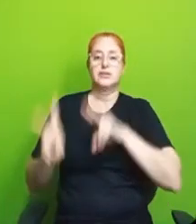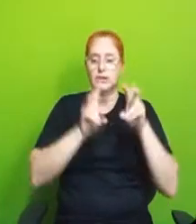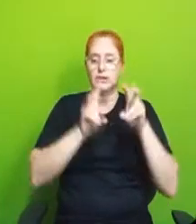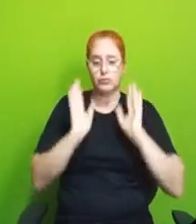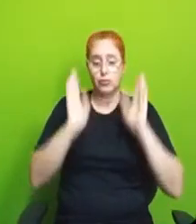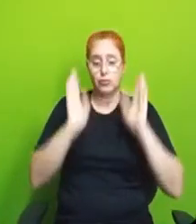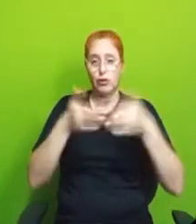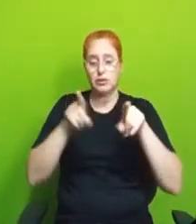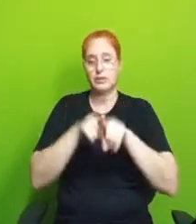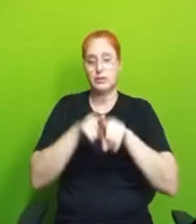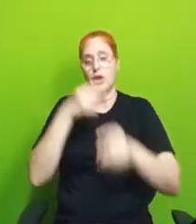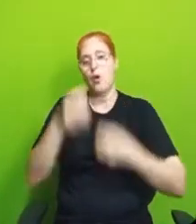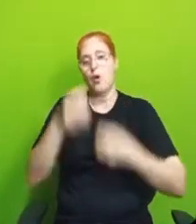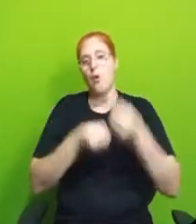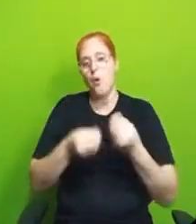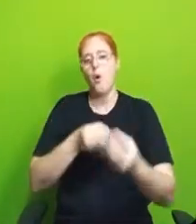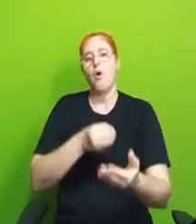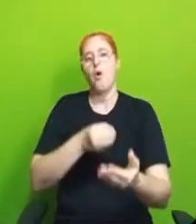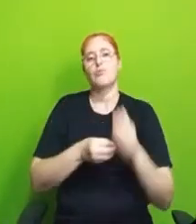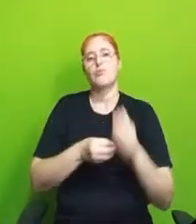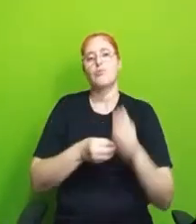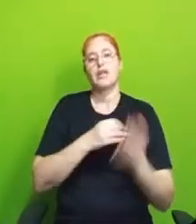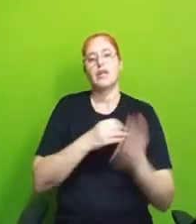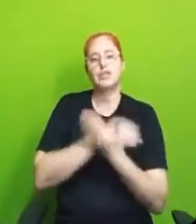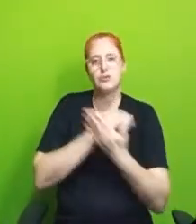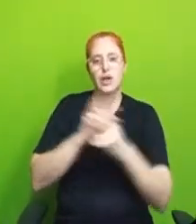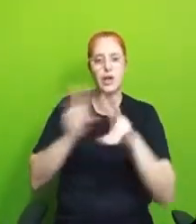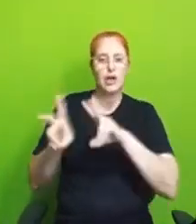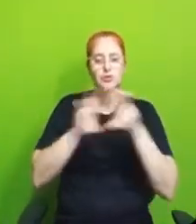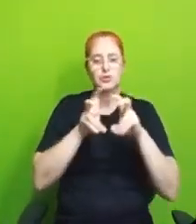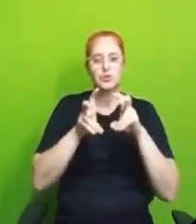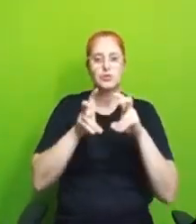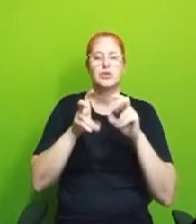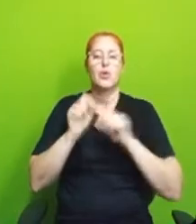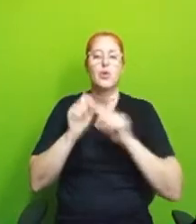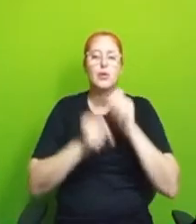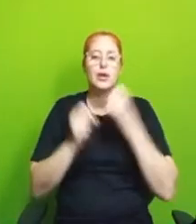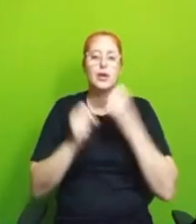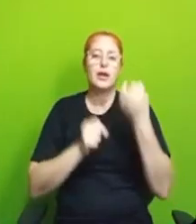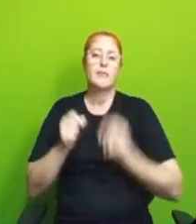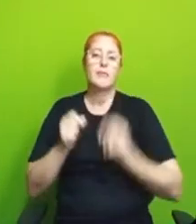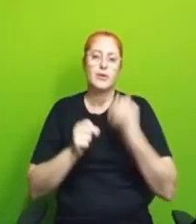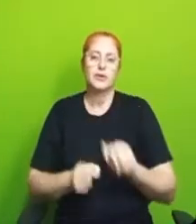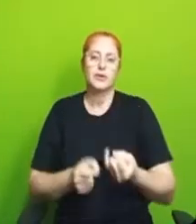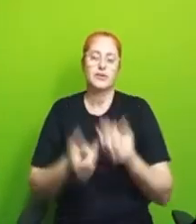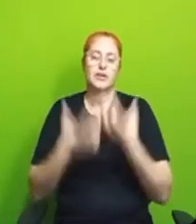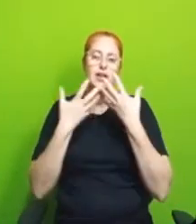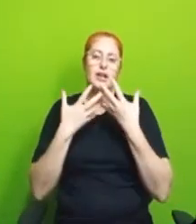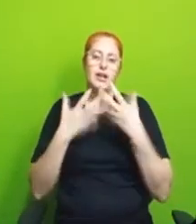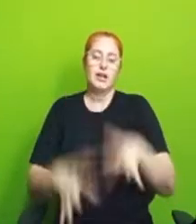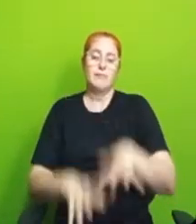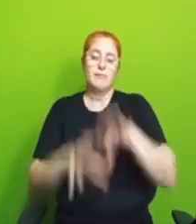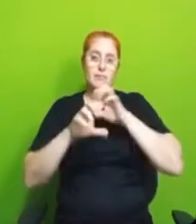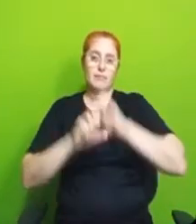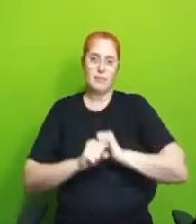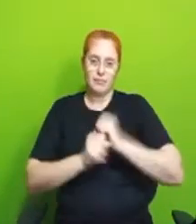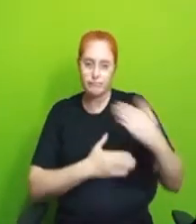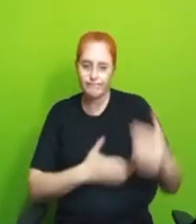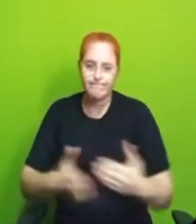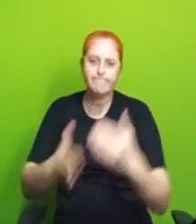forma ela te ajudou a pensar sobre essas questões, assim, por que foi importante adotar esse caminho na pesquisa. Então,